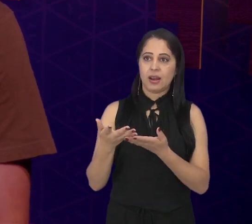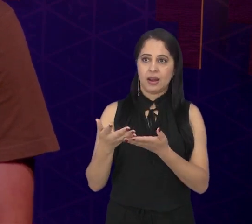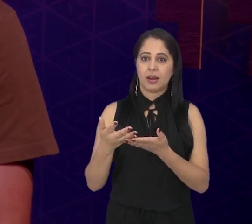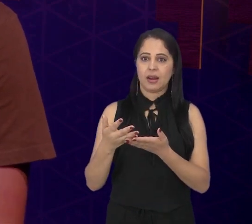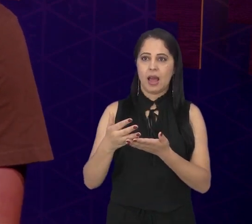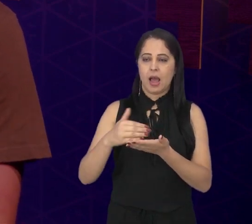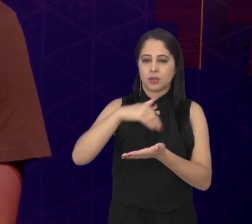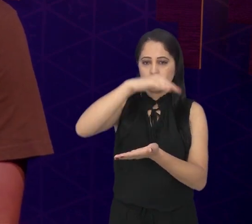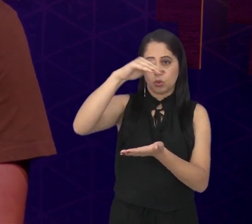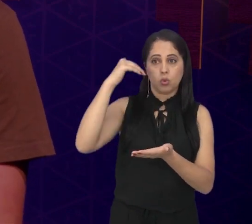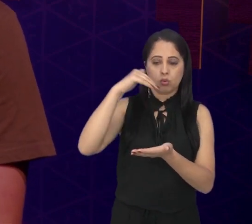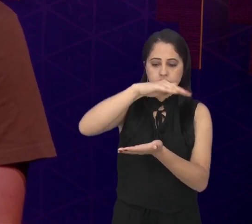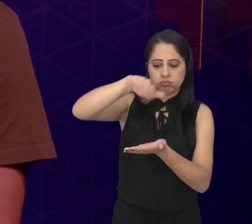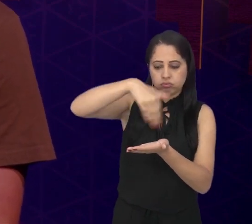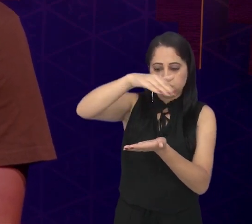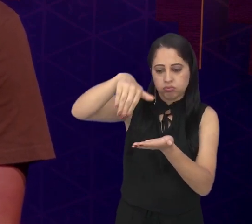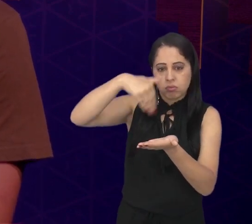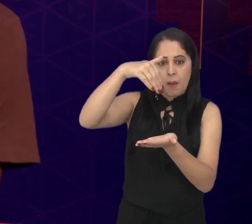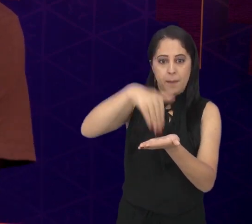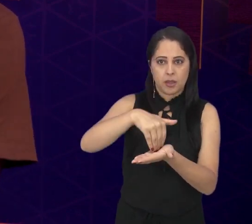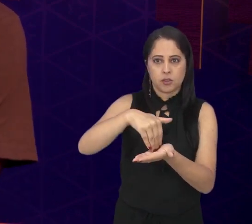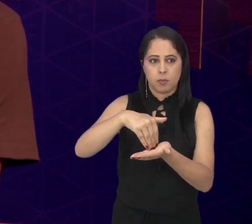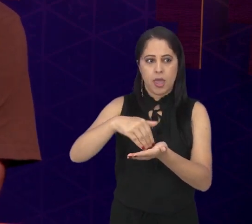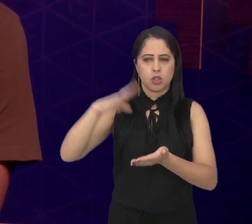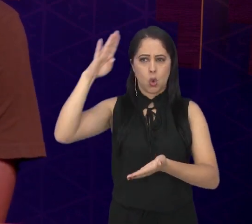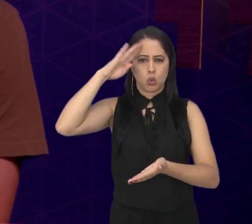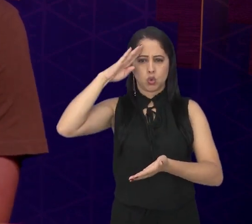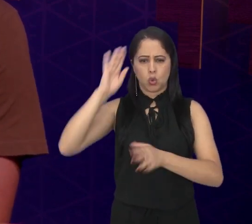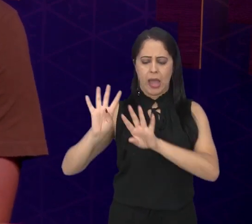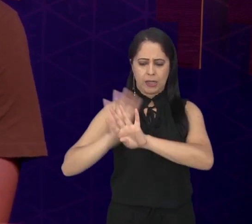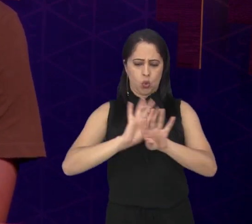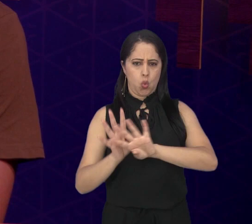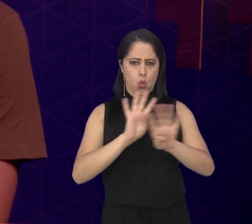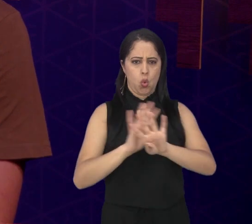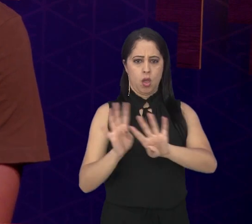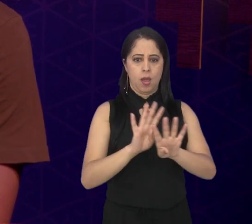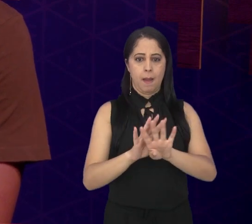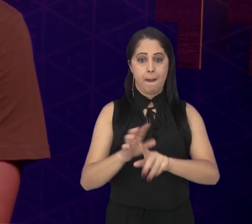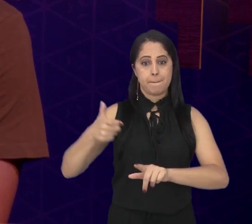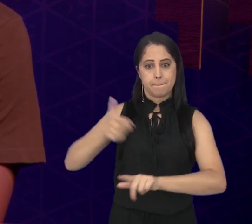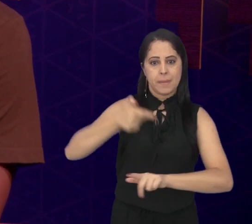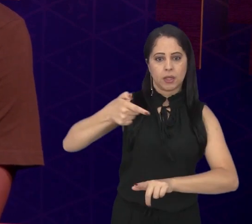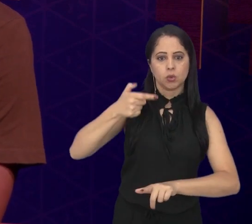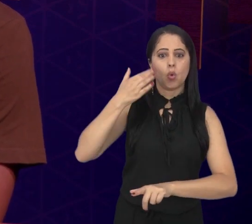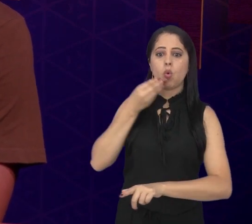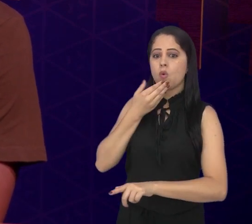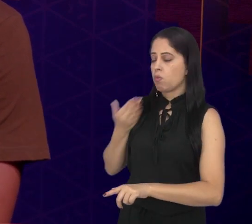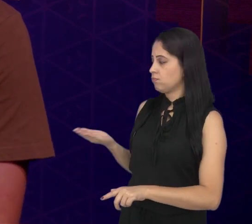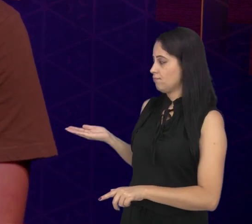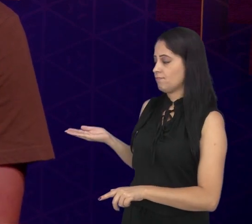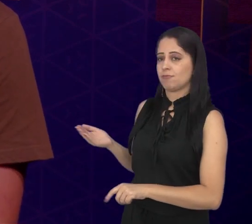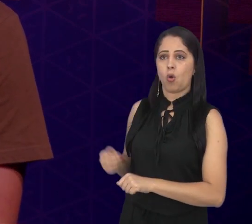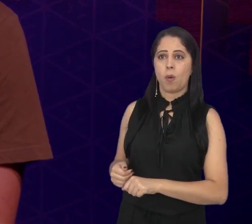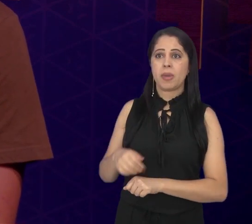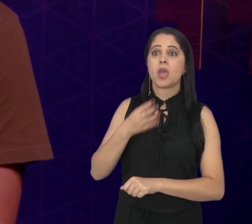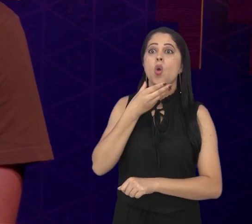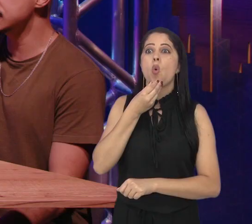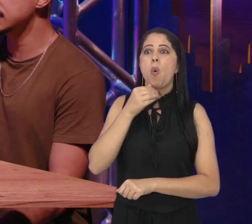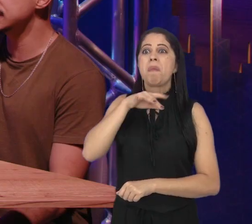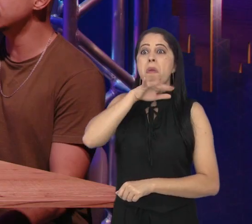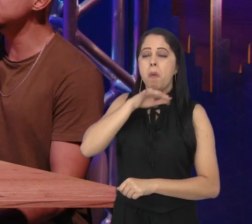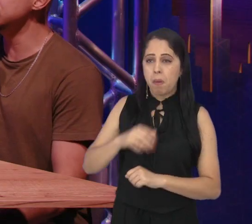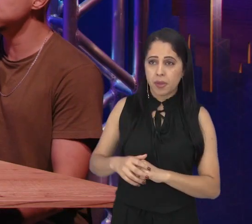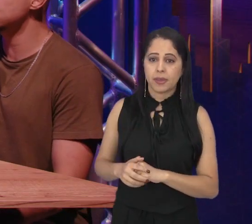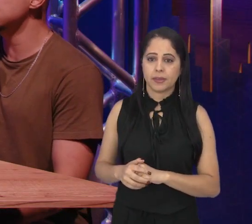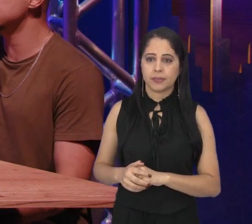as incursões militares que resultaram na morte do Osama Bin Laden. Sim, sim. Então,